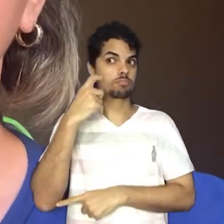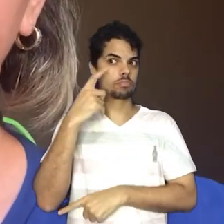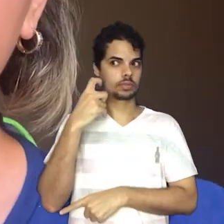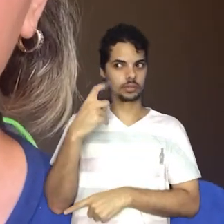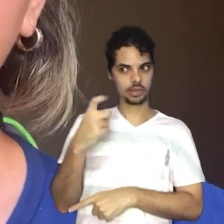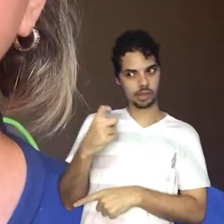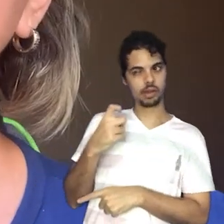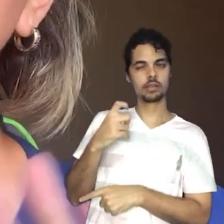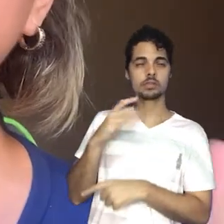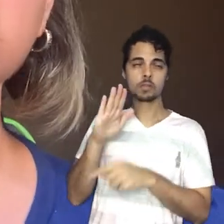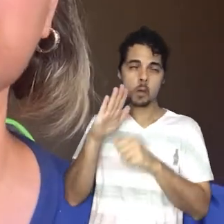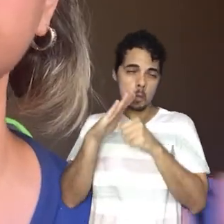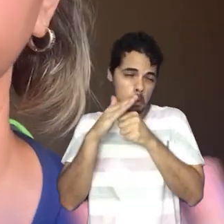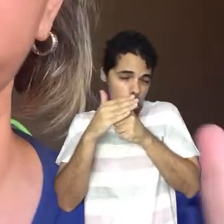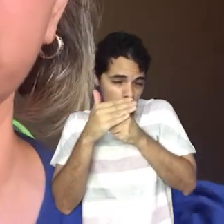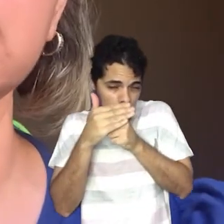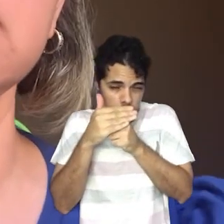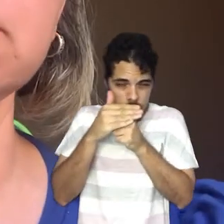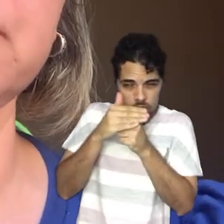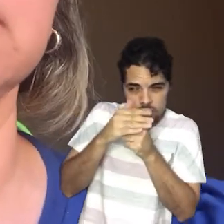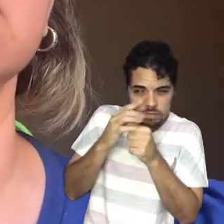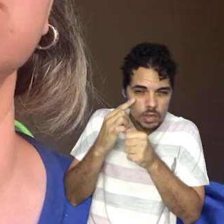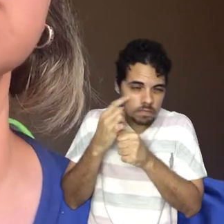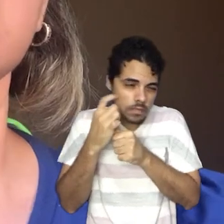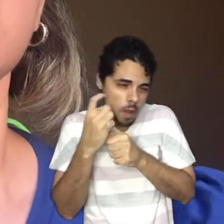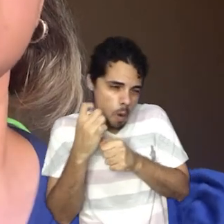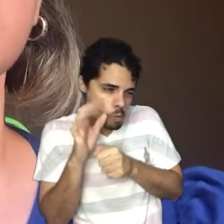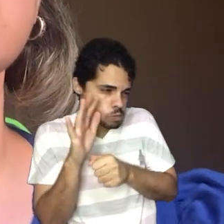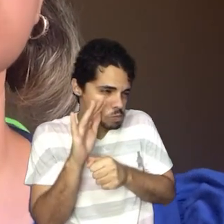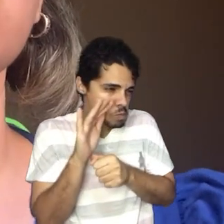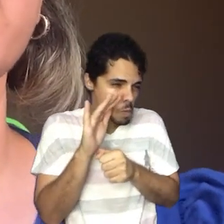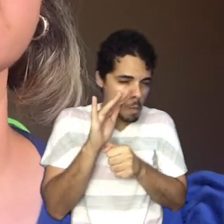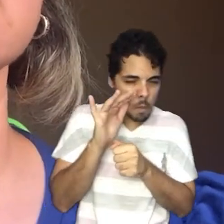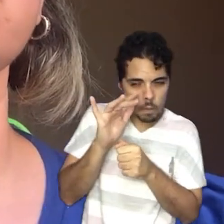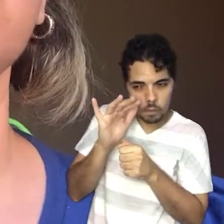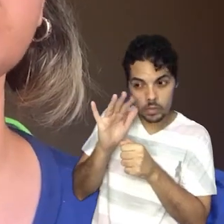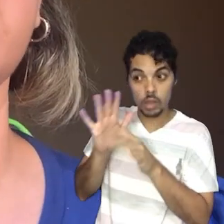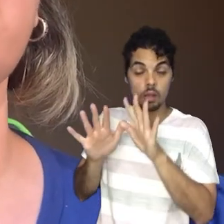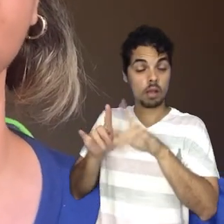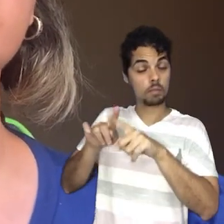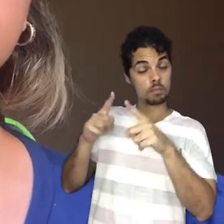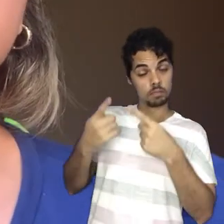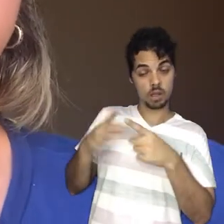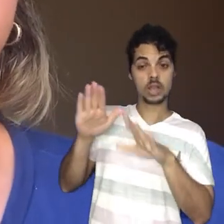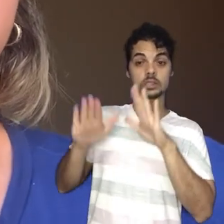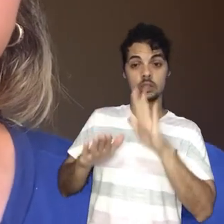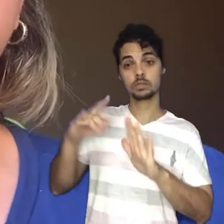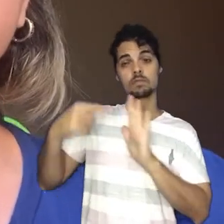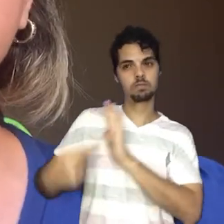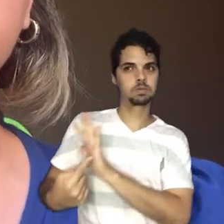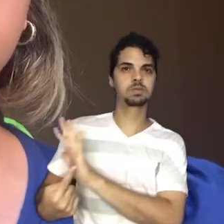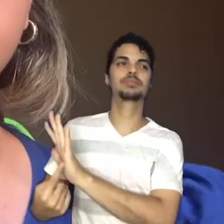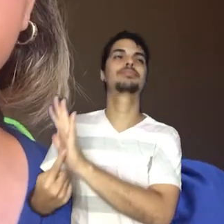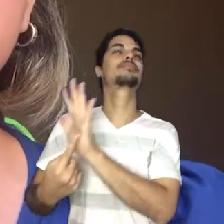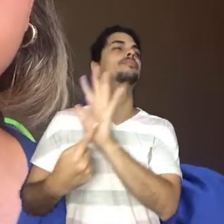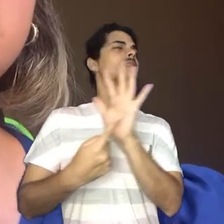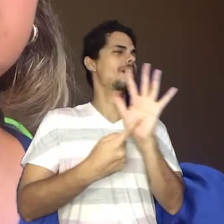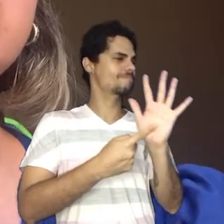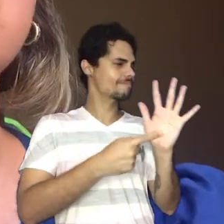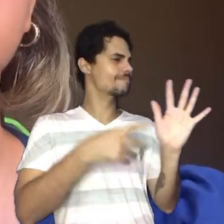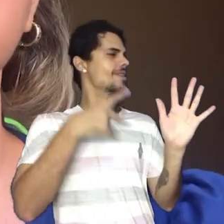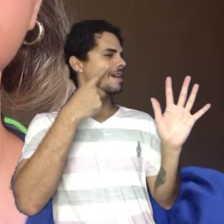alguns velados e outros bem explícitos. E aí começa por quê? Porque nós tínhamos uma